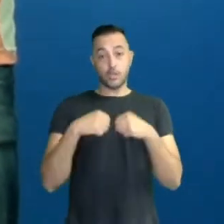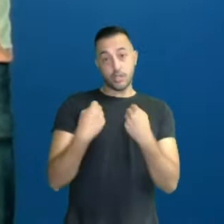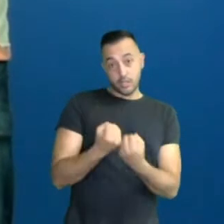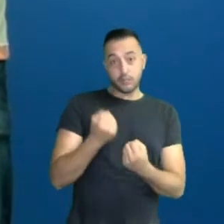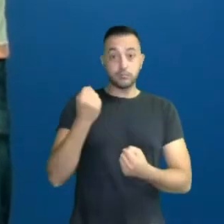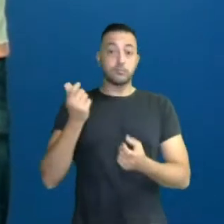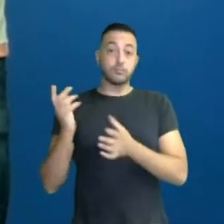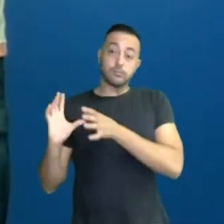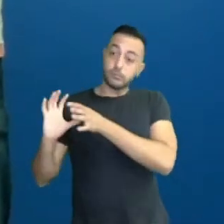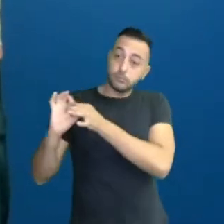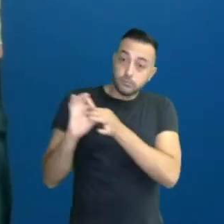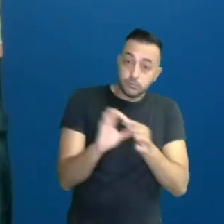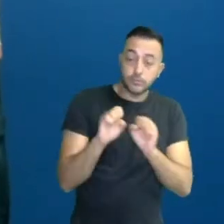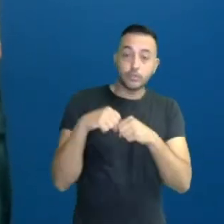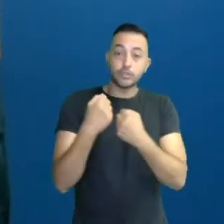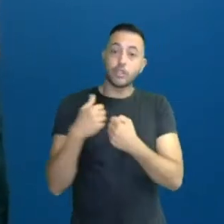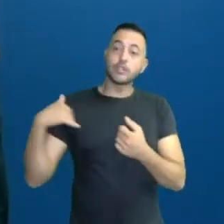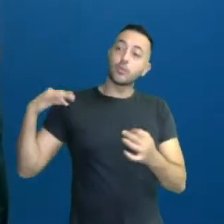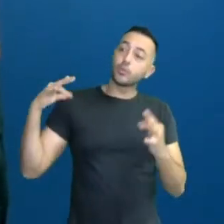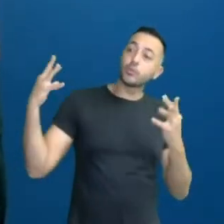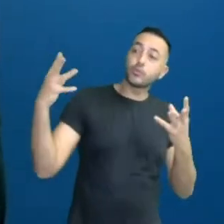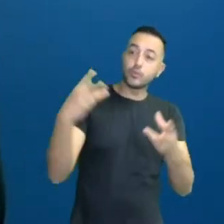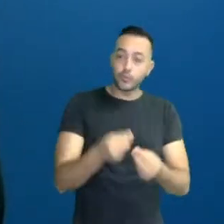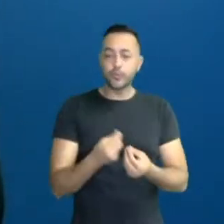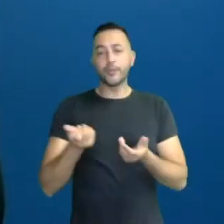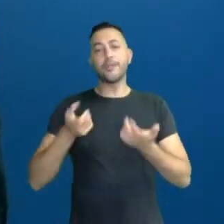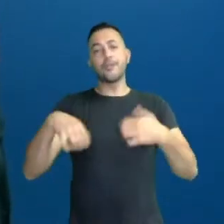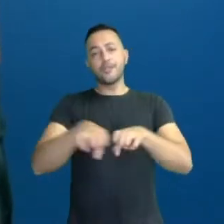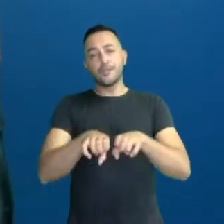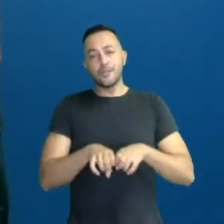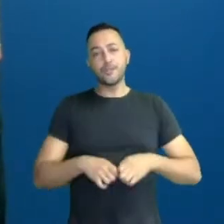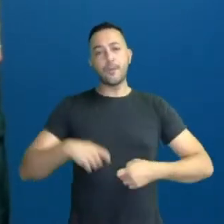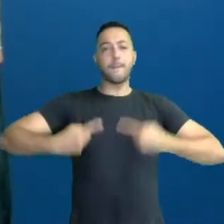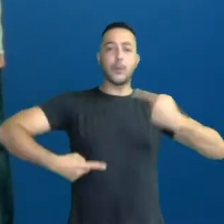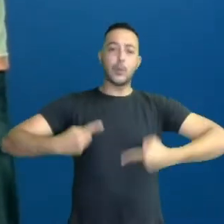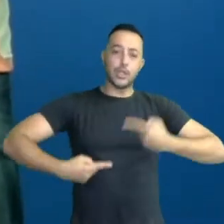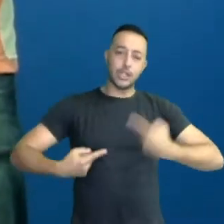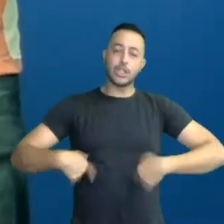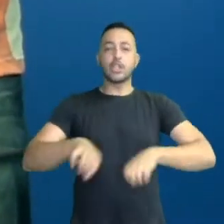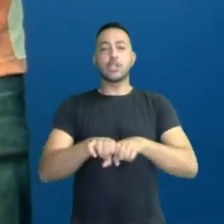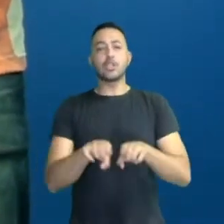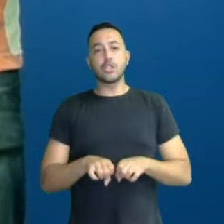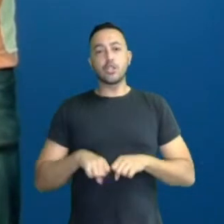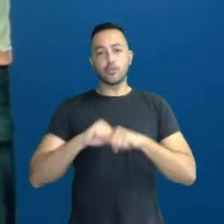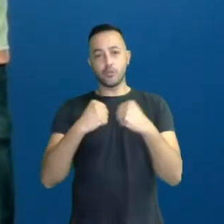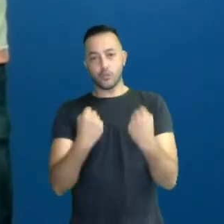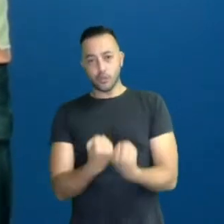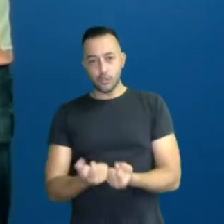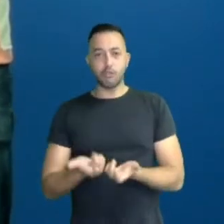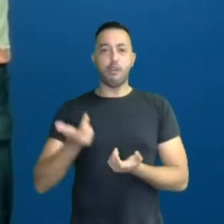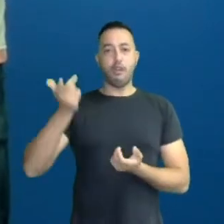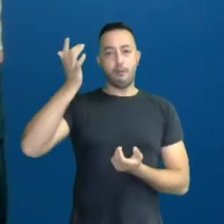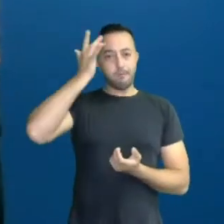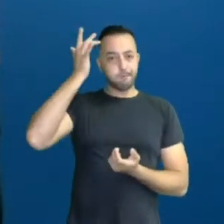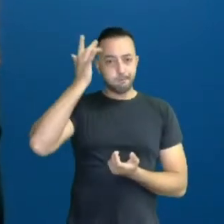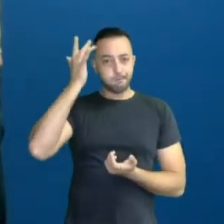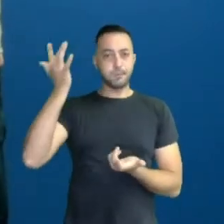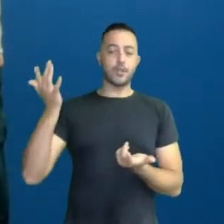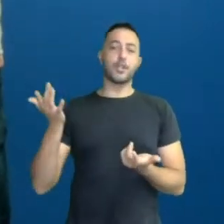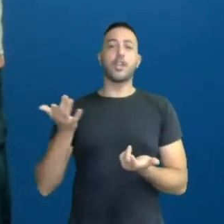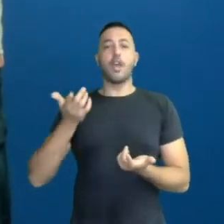todo o contexto social que nós temos, seja na estrutura política, seja na estrutura social,